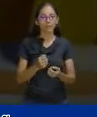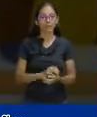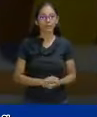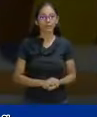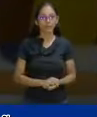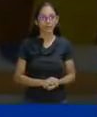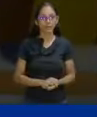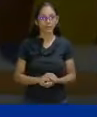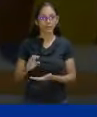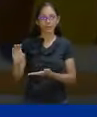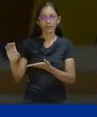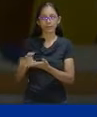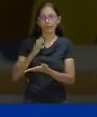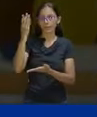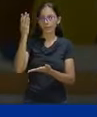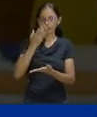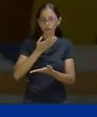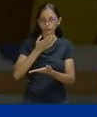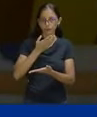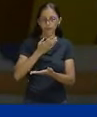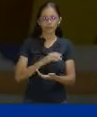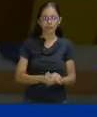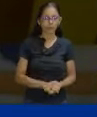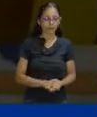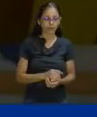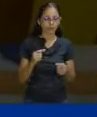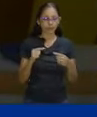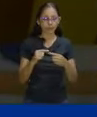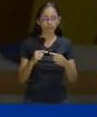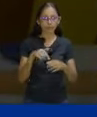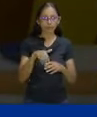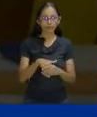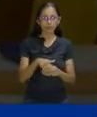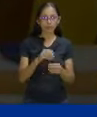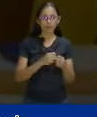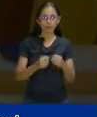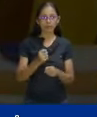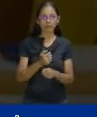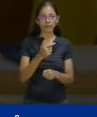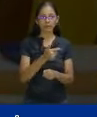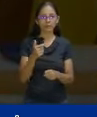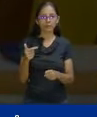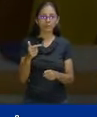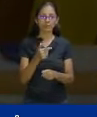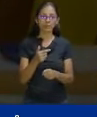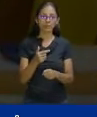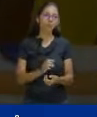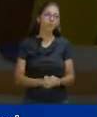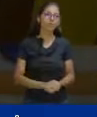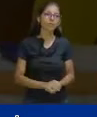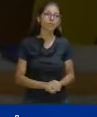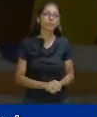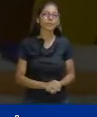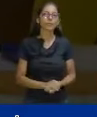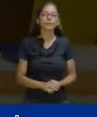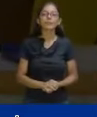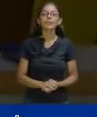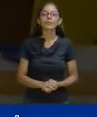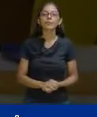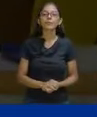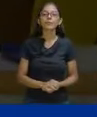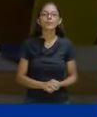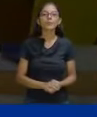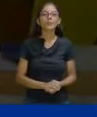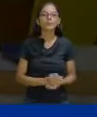a prestação de conta de Dirley Furtado da Silva, referente às eleições de 2022, nos termos dos votos proferidos. Chamo